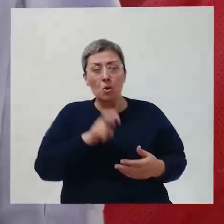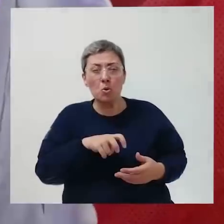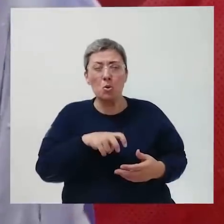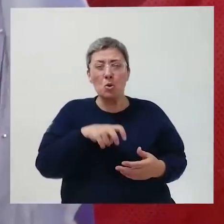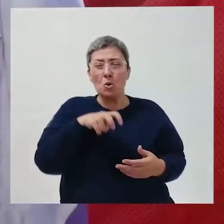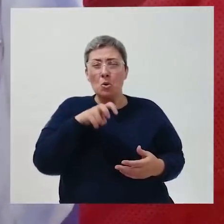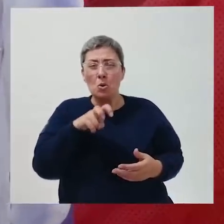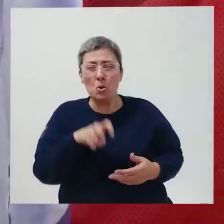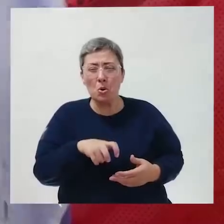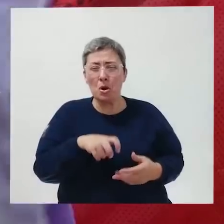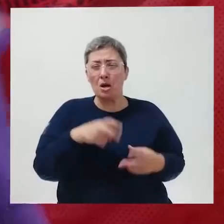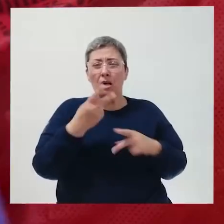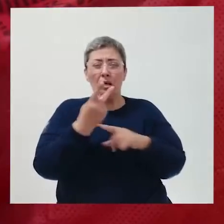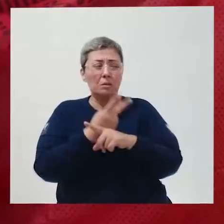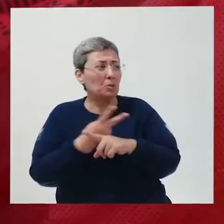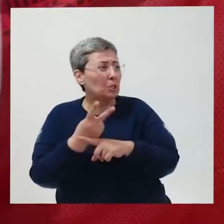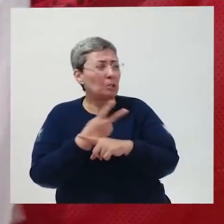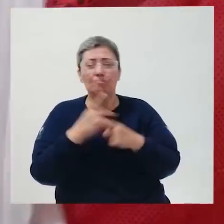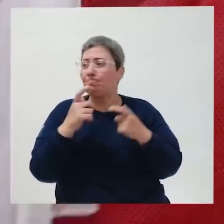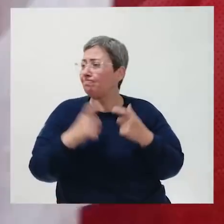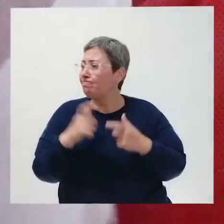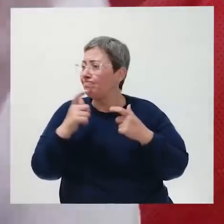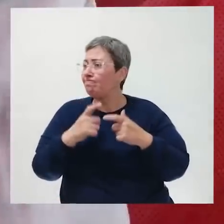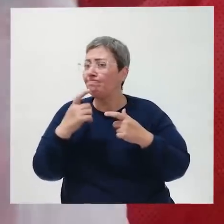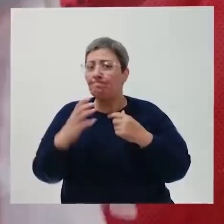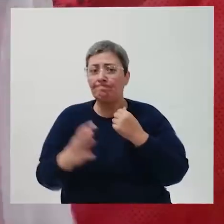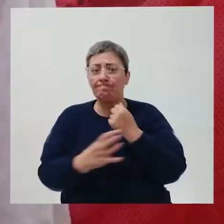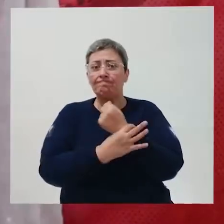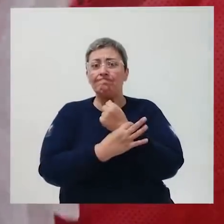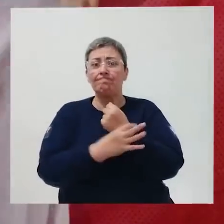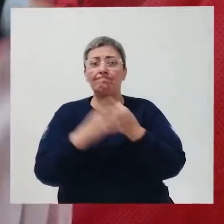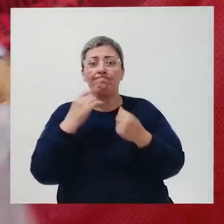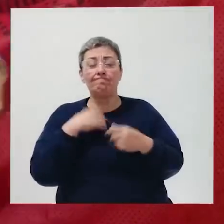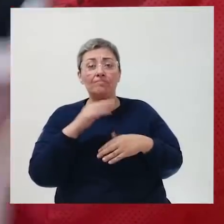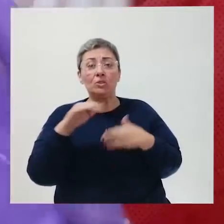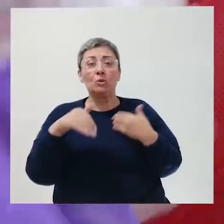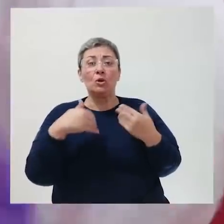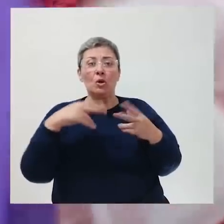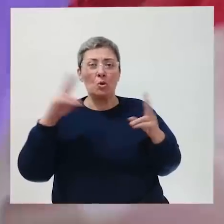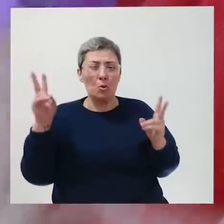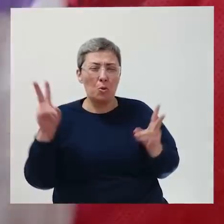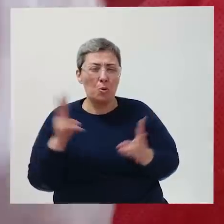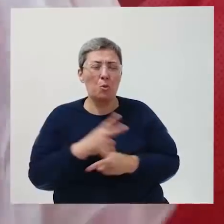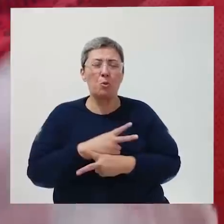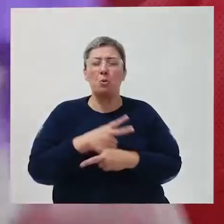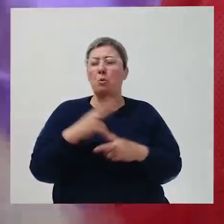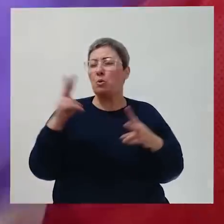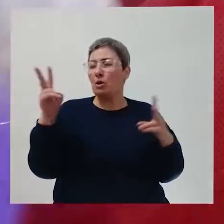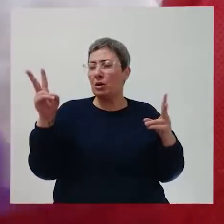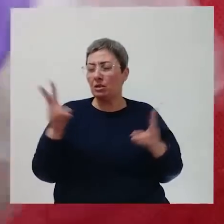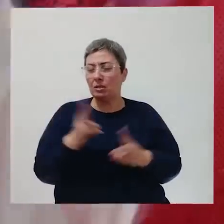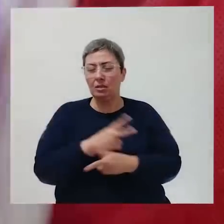caminhar e a procurar um lugar seguro. Enquanto isso, o vento fazia.